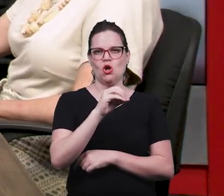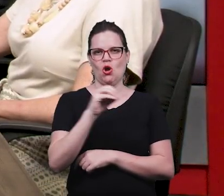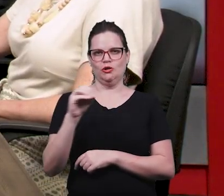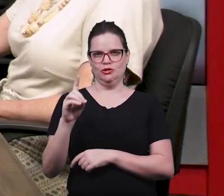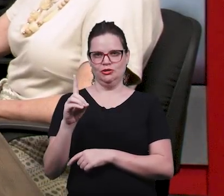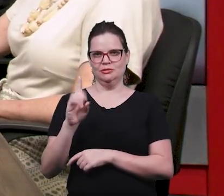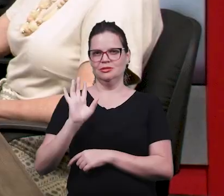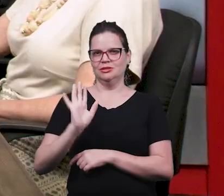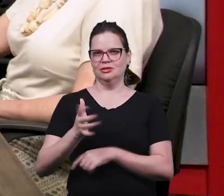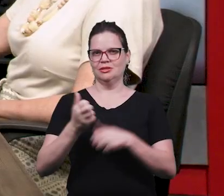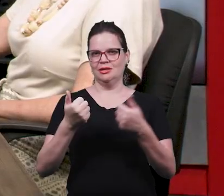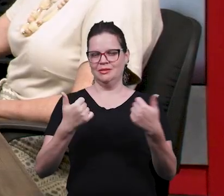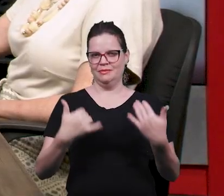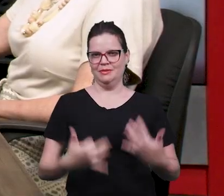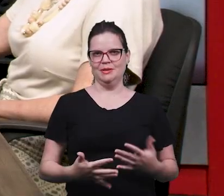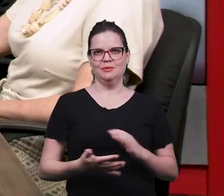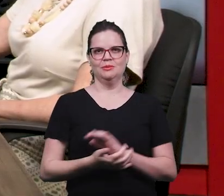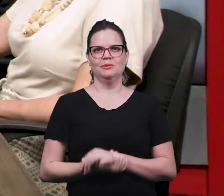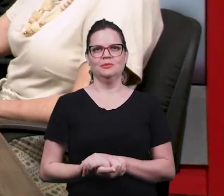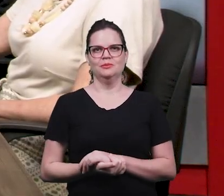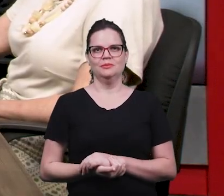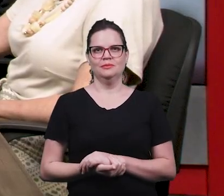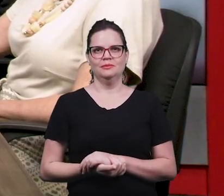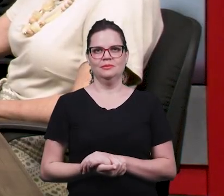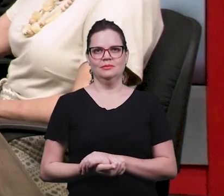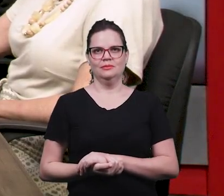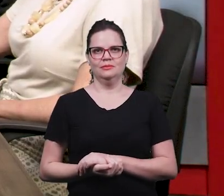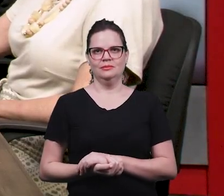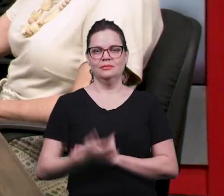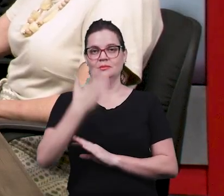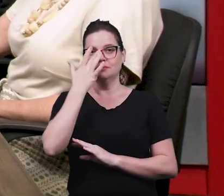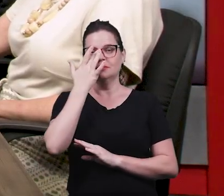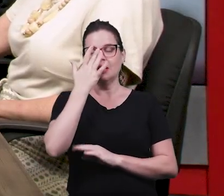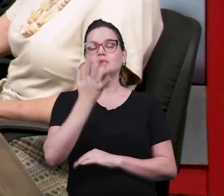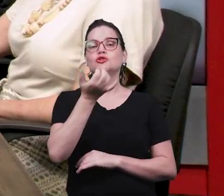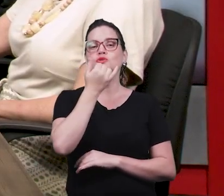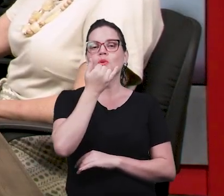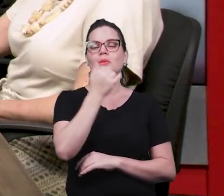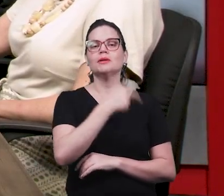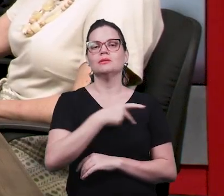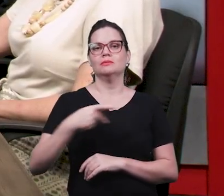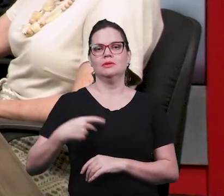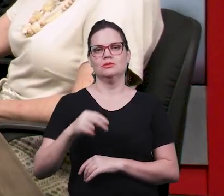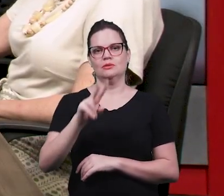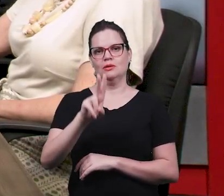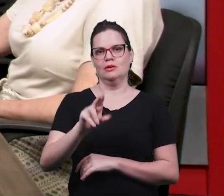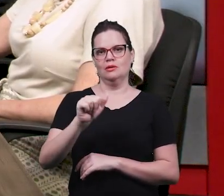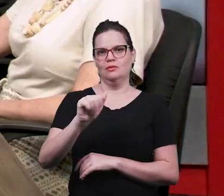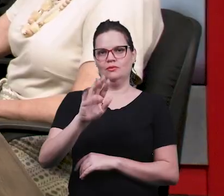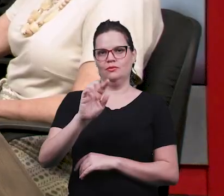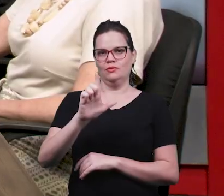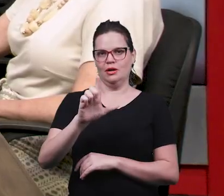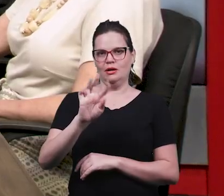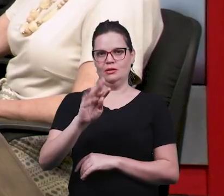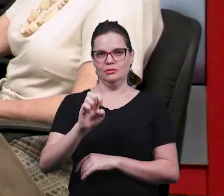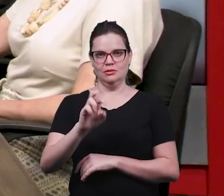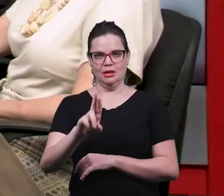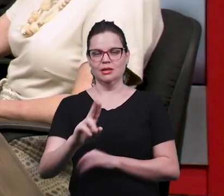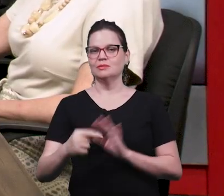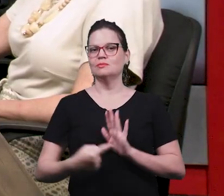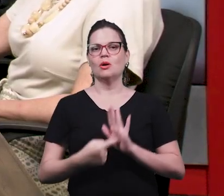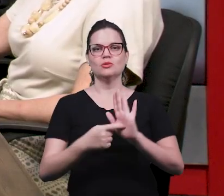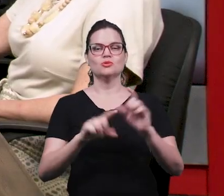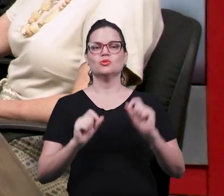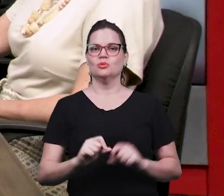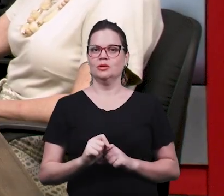ele dizia assim, quando você coloca, Faz a minha obra. que o Senhor toma conta, né? Faz a minha Nunca obra. faça Né? a sua vida. Isso. E o Senhor toma